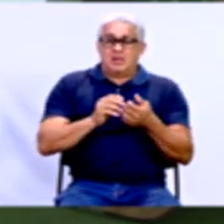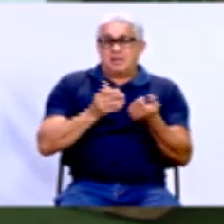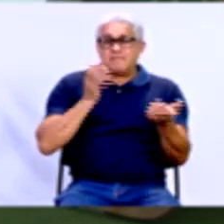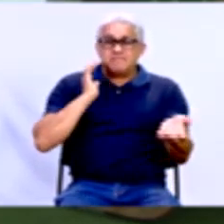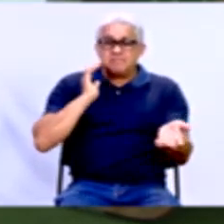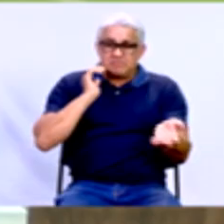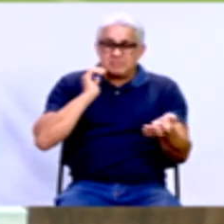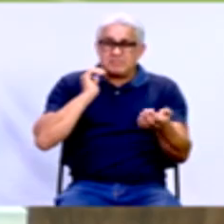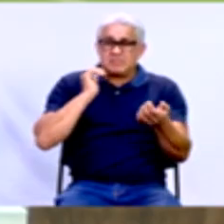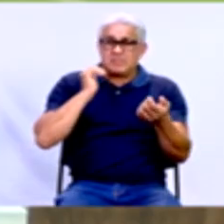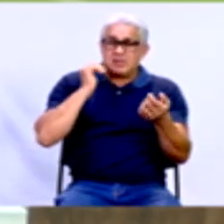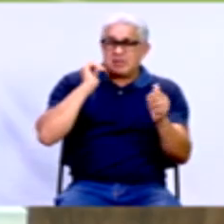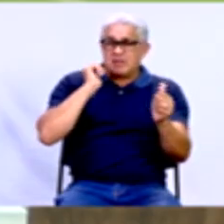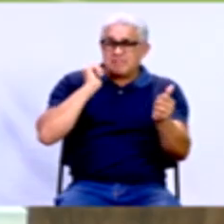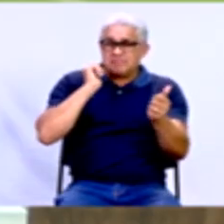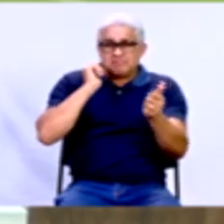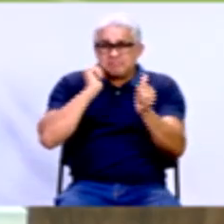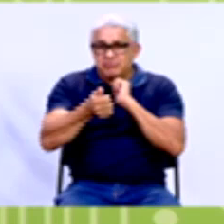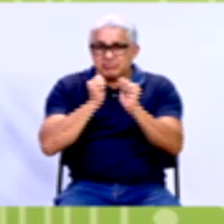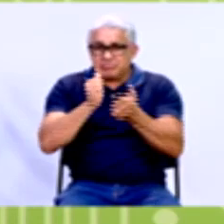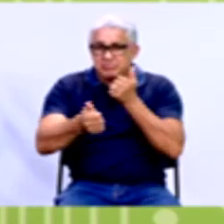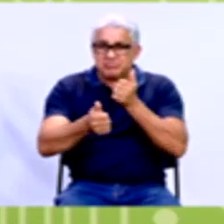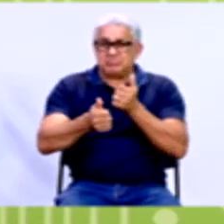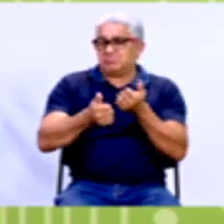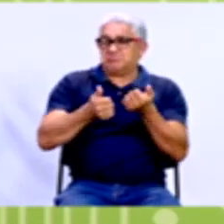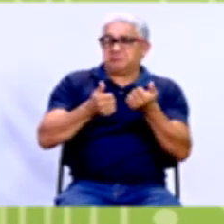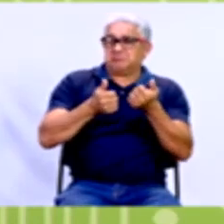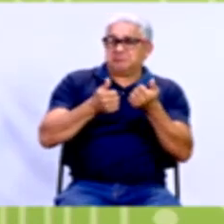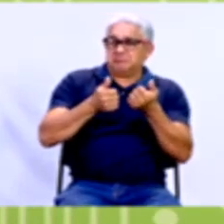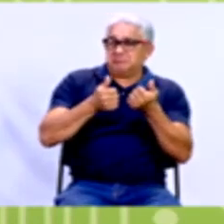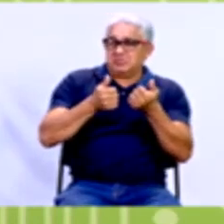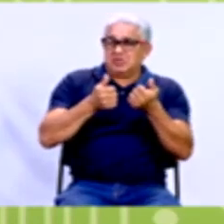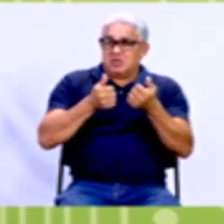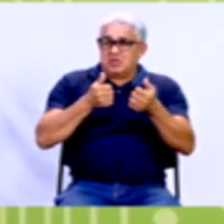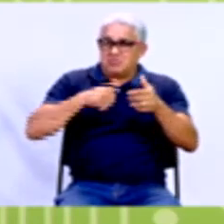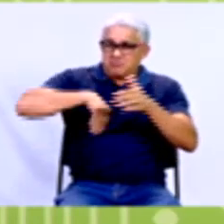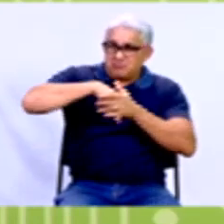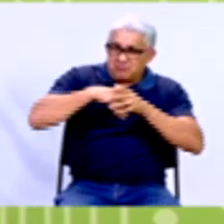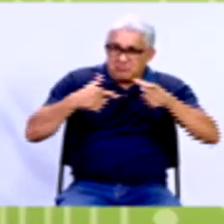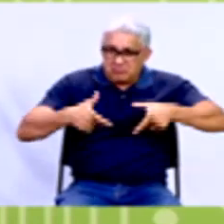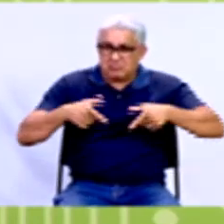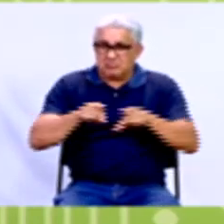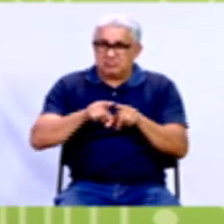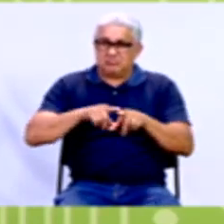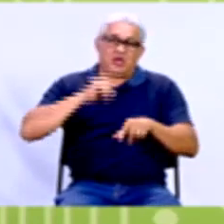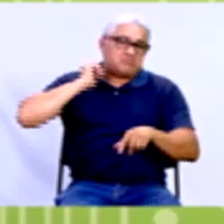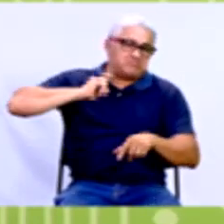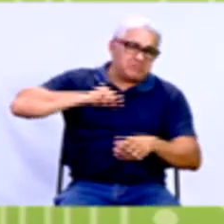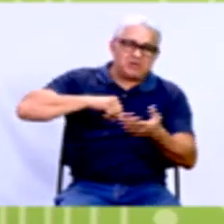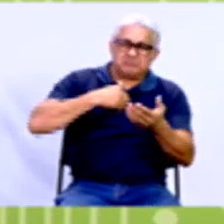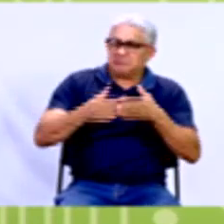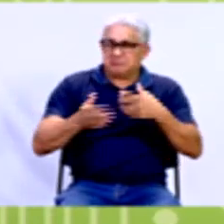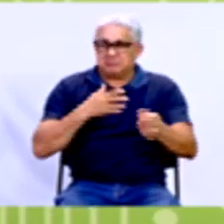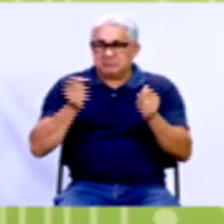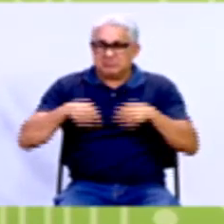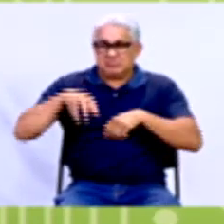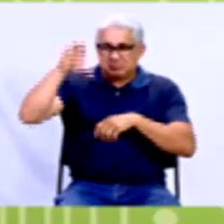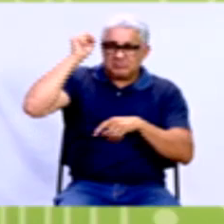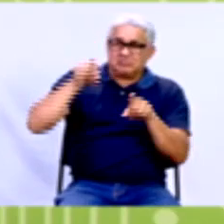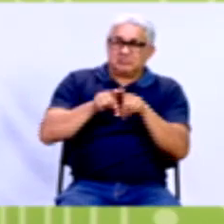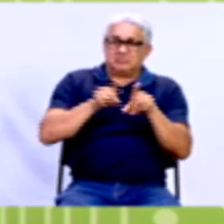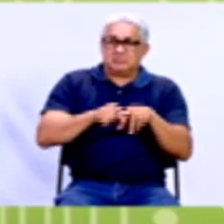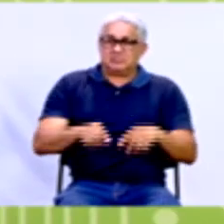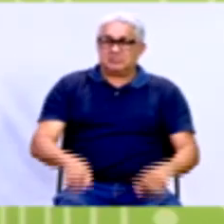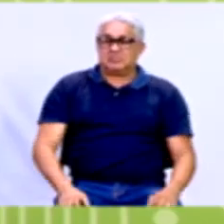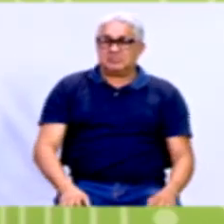probabilidade de ser rebaixado, de ser campeão. Exatamente. Então todo mundo, é o que eu falo, tem muitas coisas que a gente não se atenta, mas a gente vê no dia a dia,